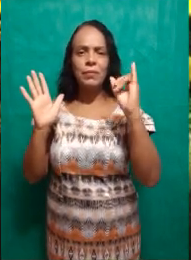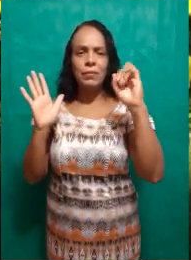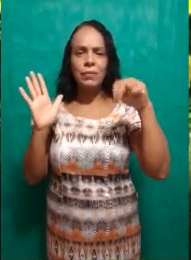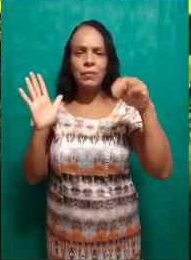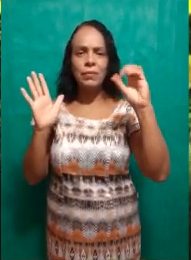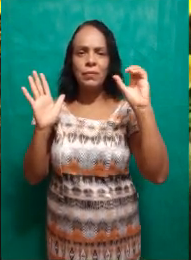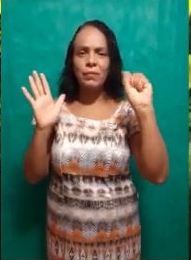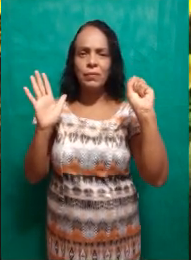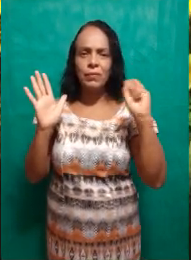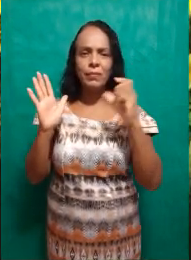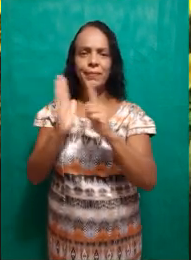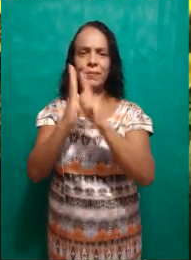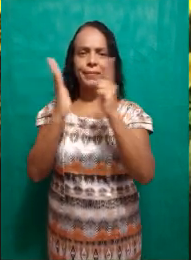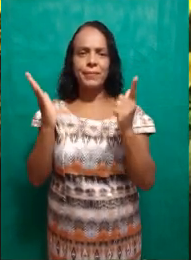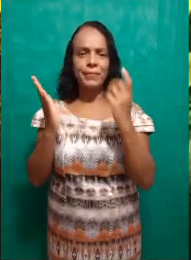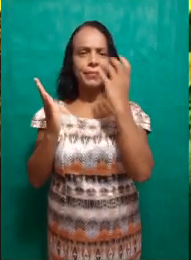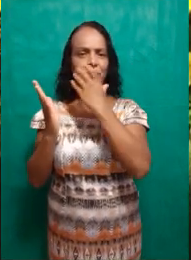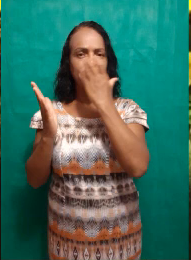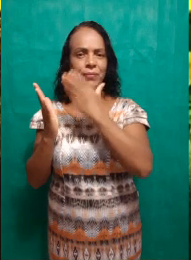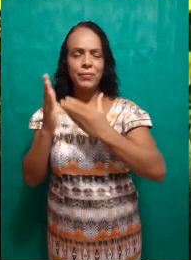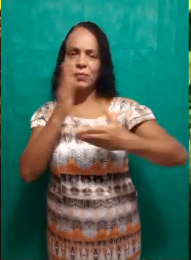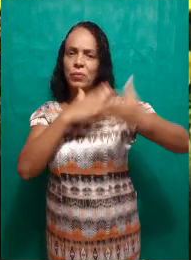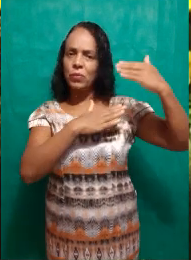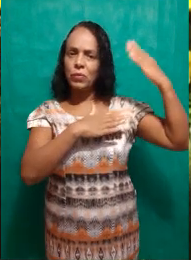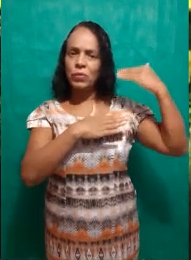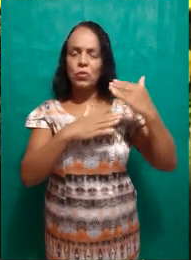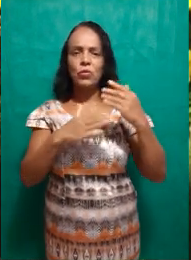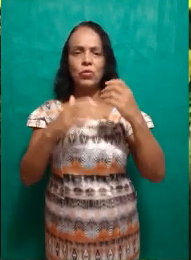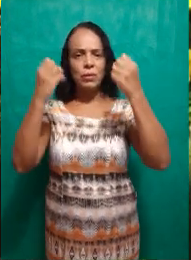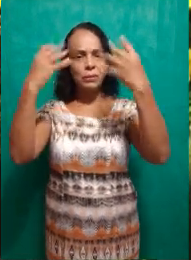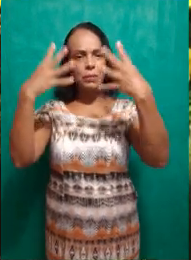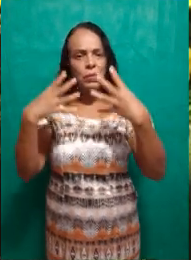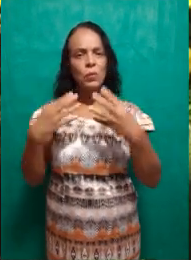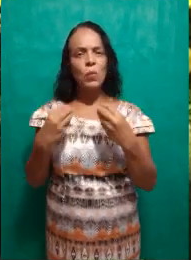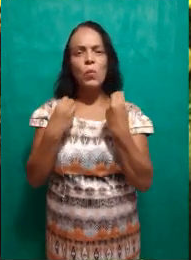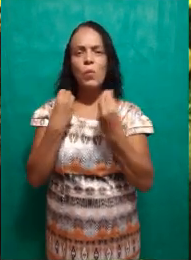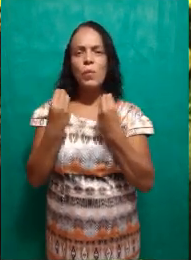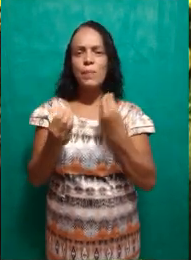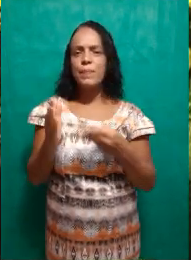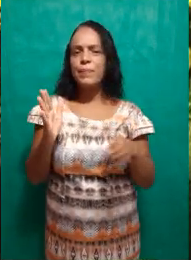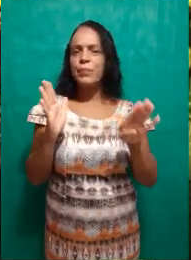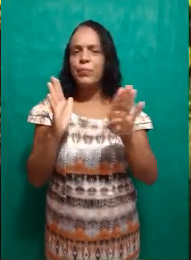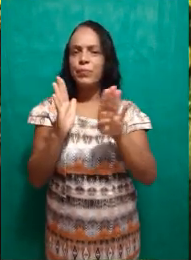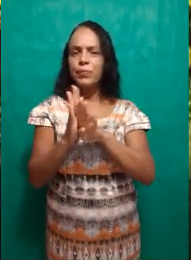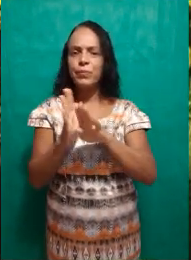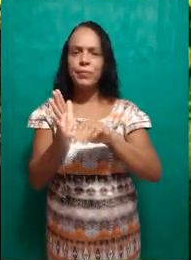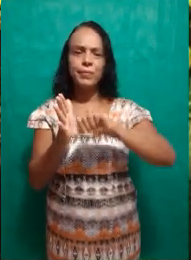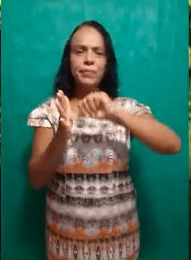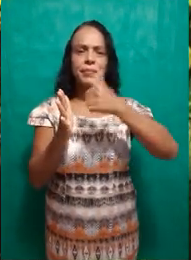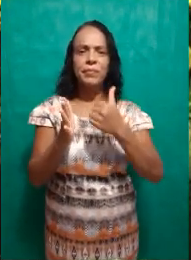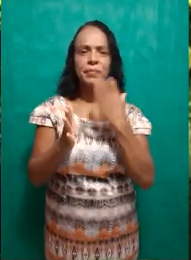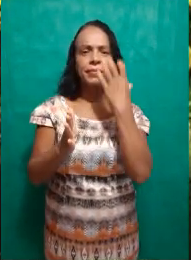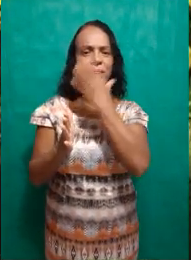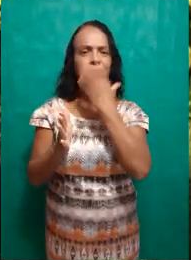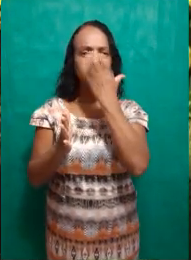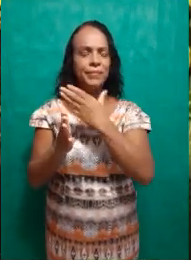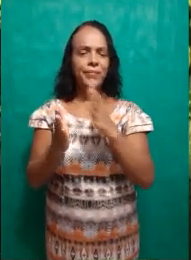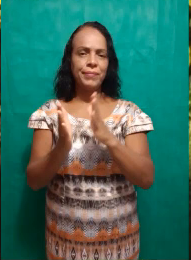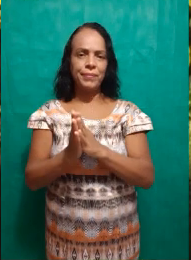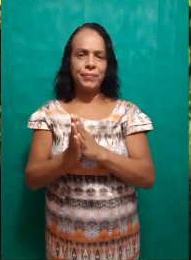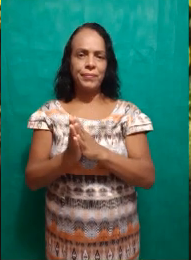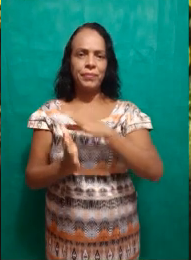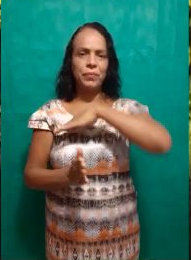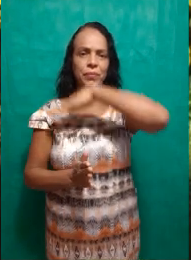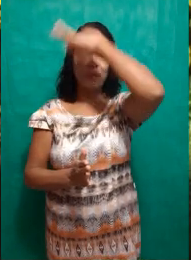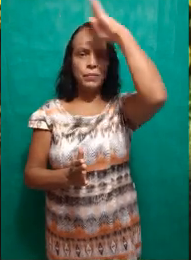de como é que se deu a chegada dos hinos. Esta abertura que foi